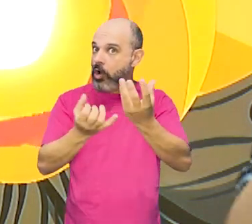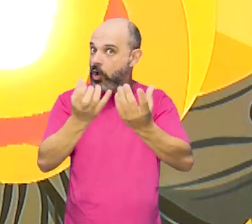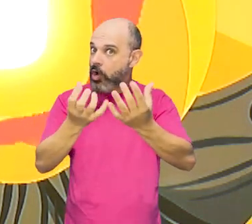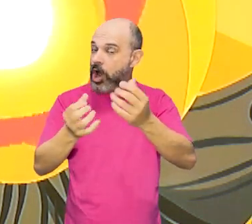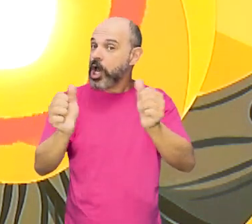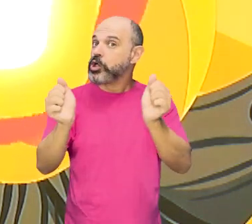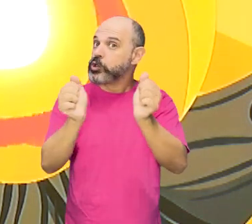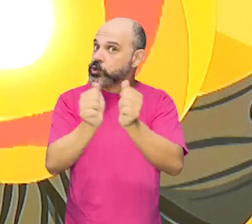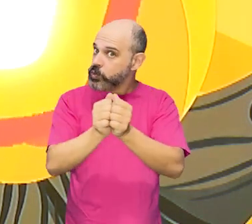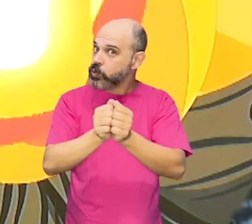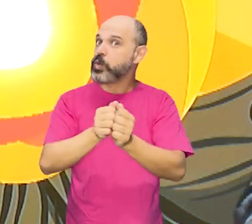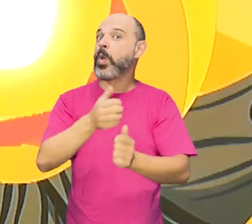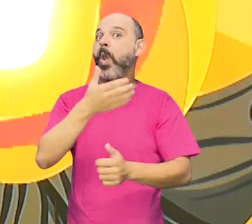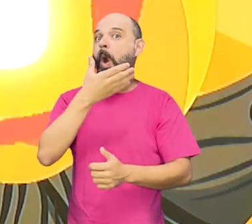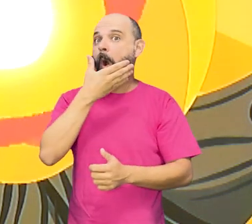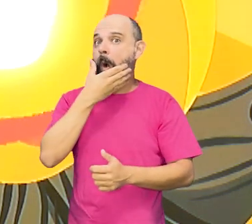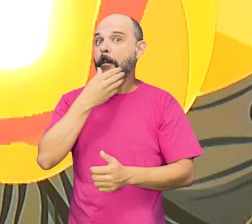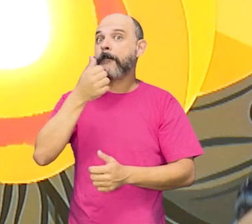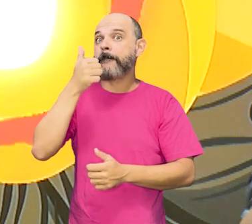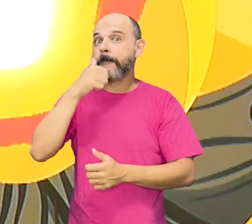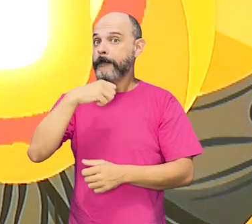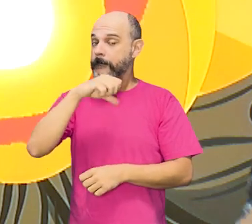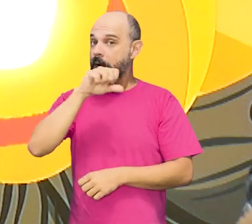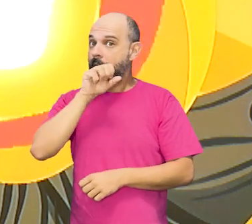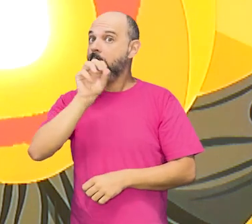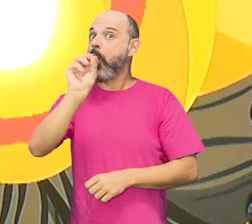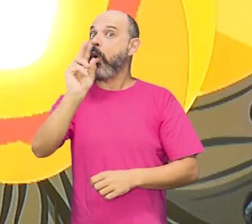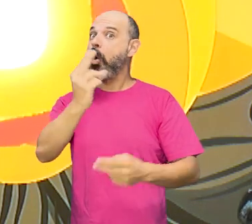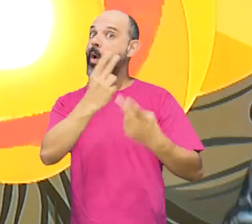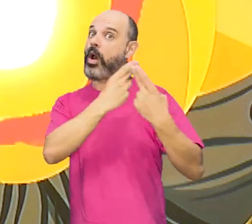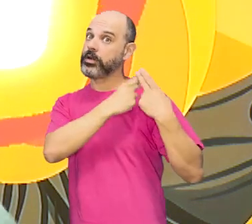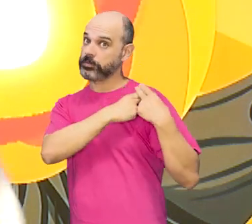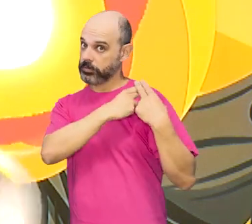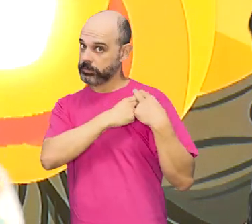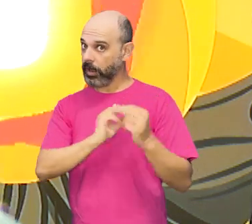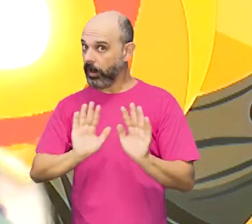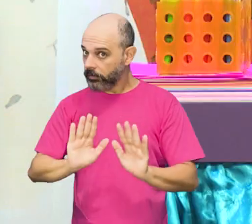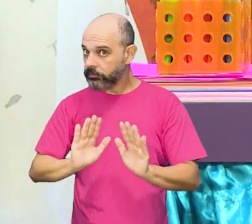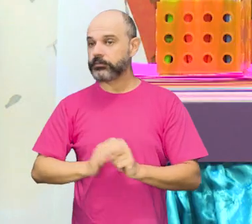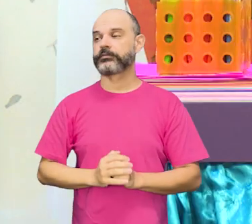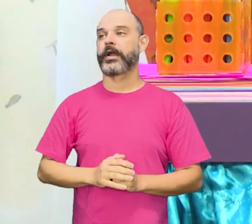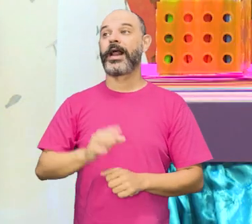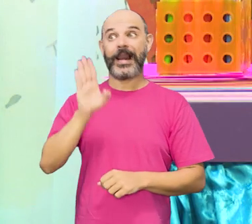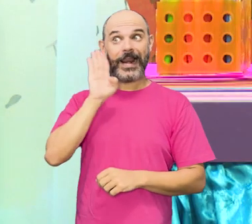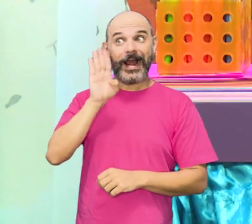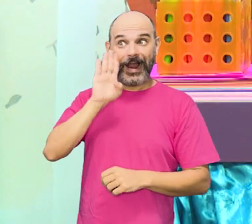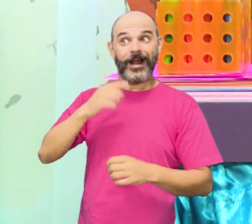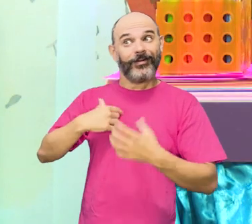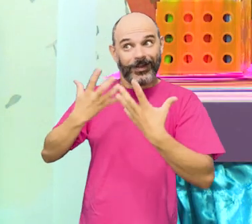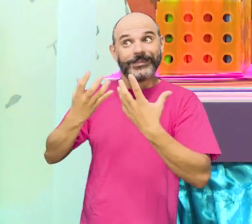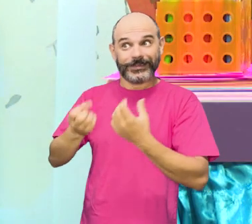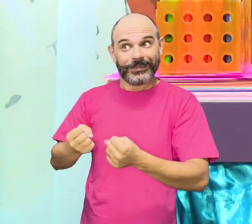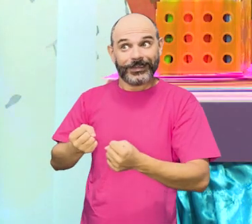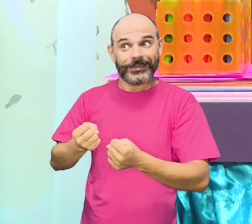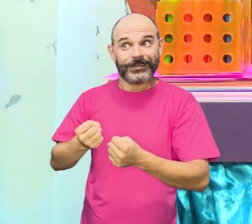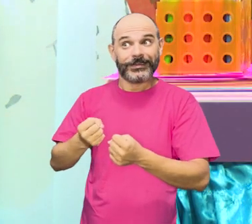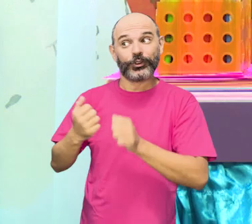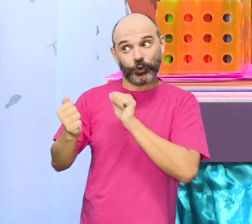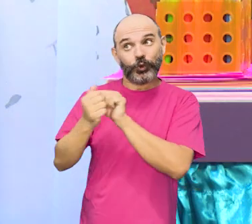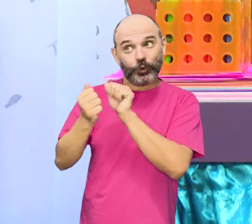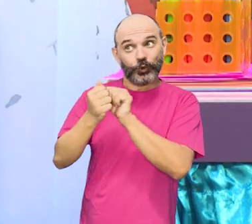fogueira acompanhados pelos pais ou responsáveis. Mó legal! Tô nessa!